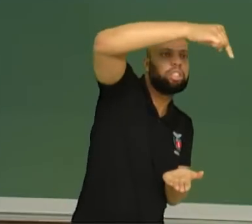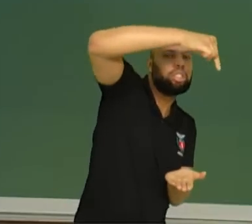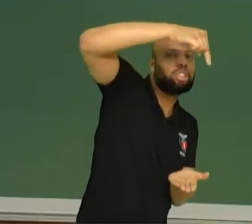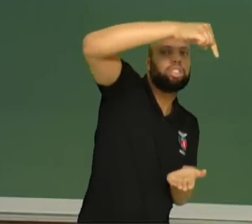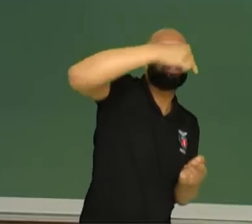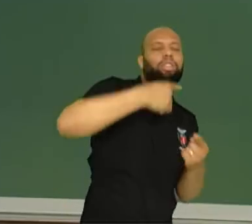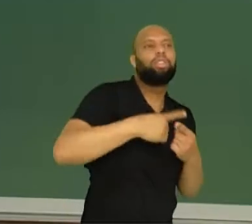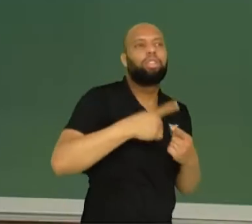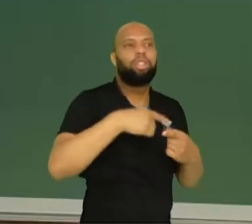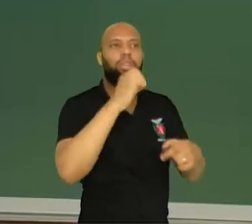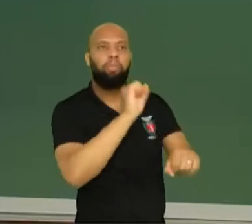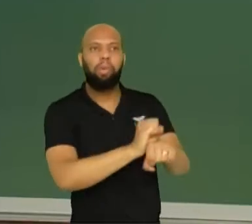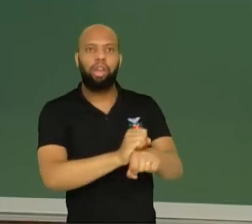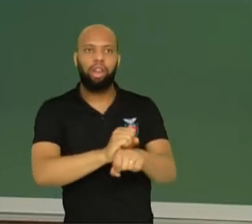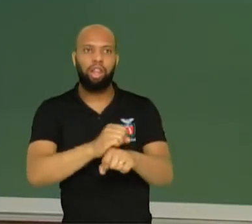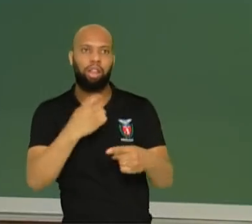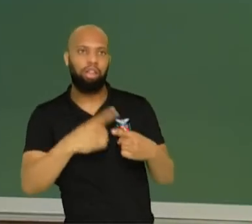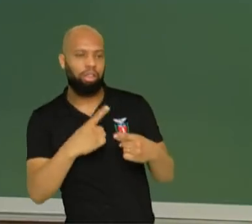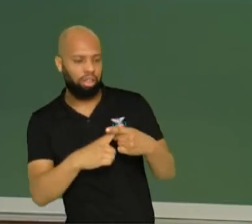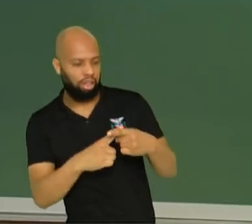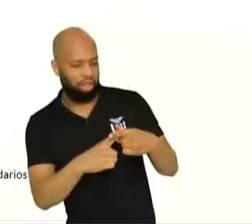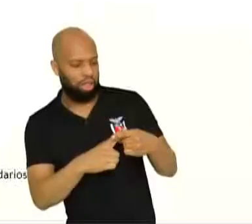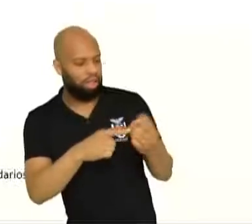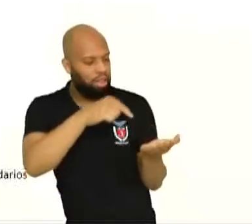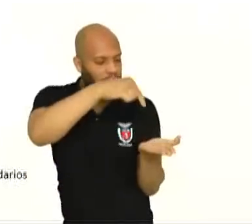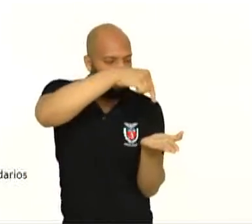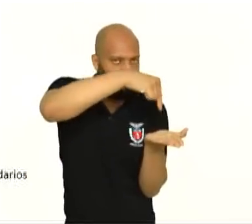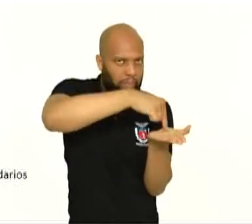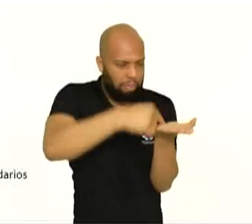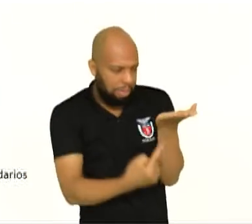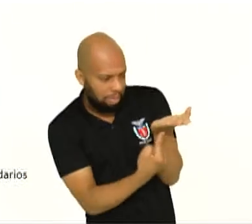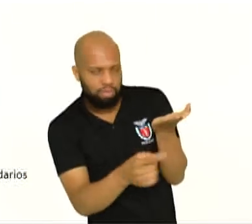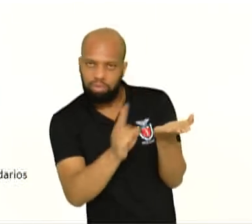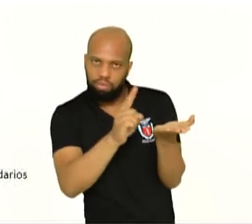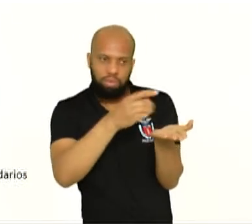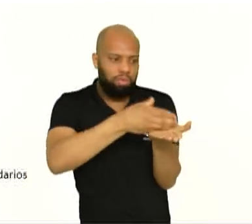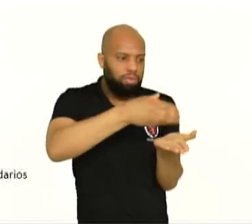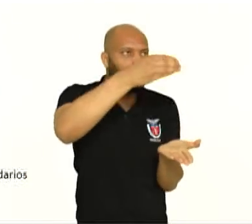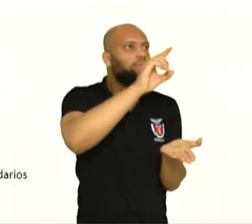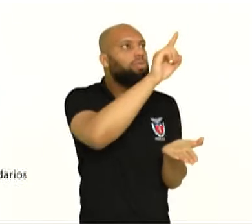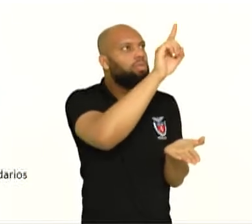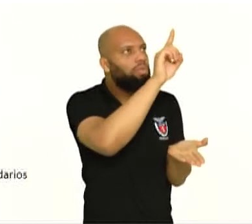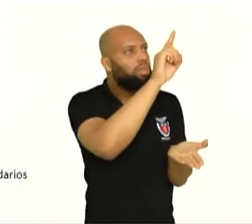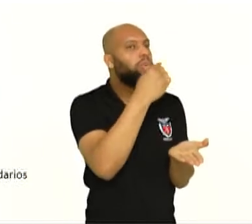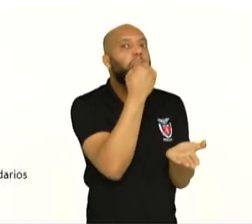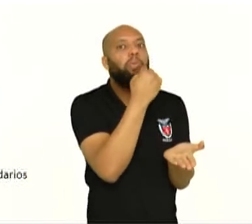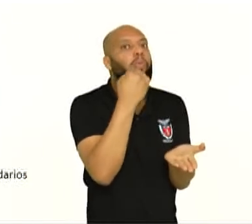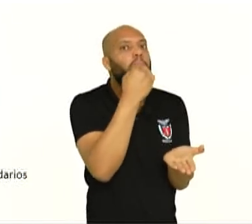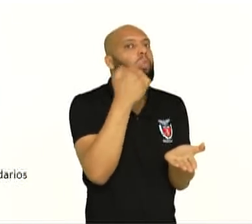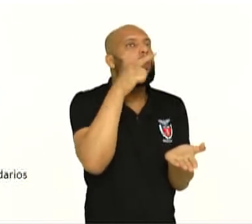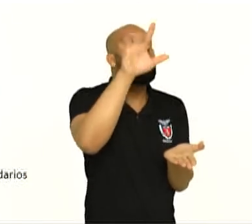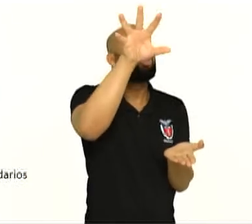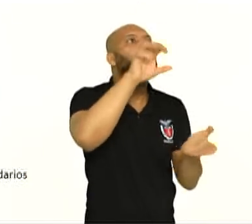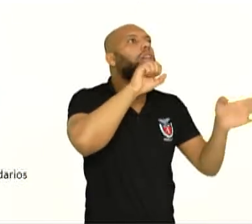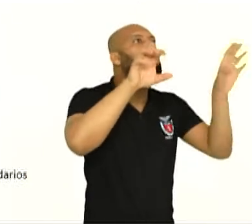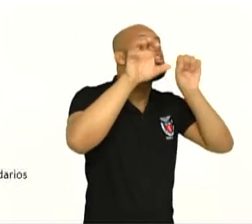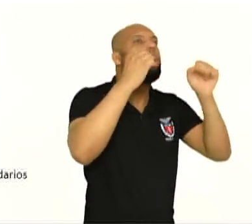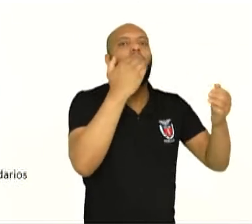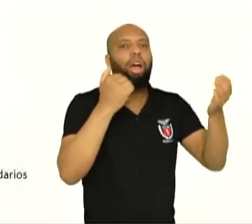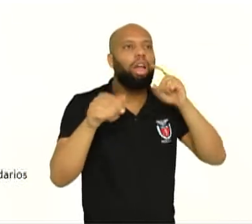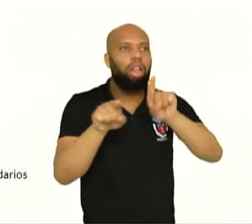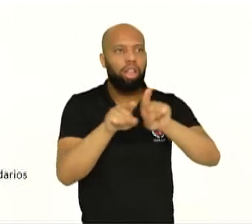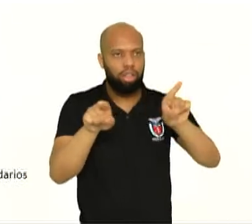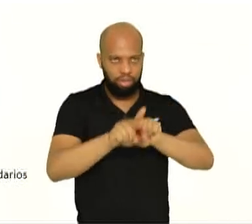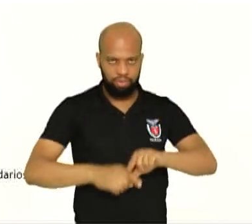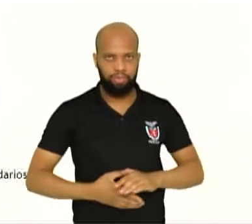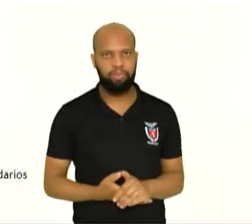Ele tá fixo e a boca dele tá embaixo. Ele tem que estar com a boca para cima para ficar mais fácil de atrair o alimento e introduzir ele